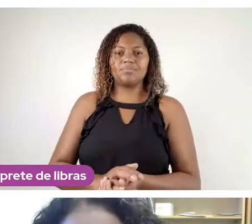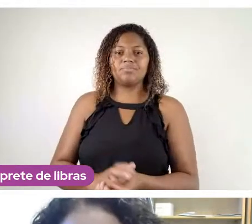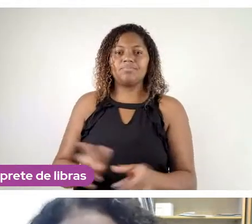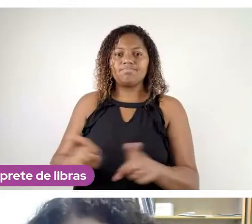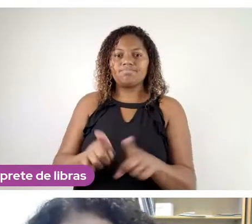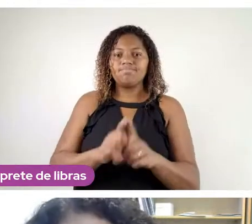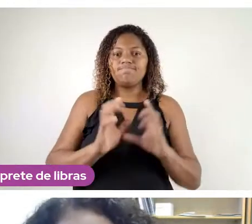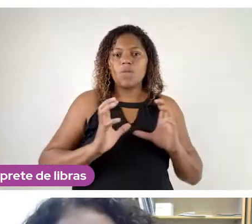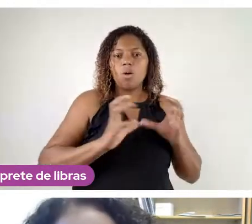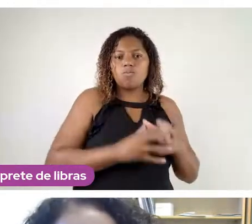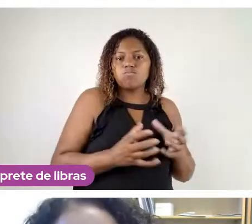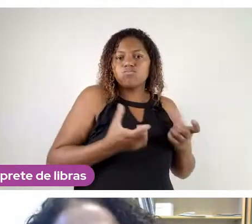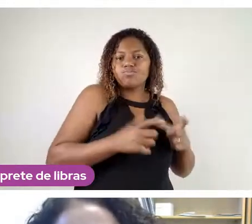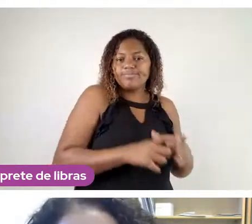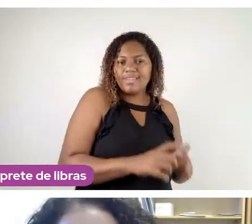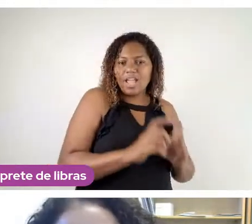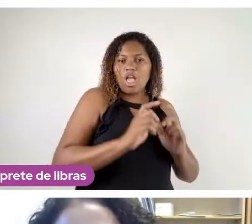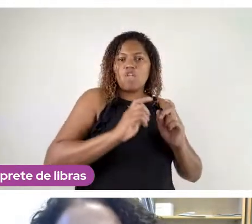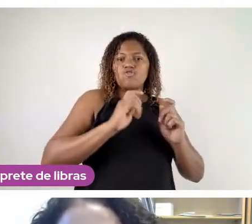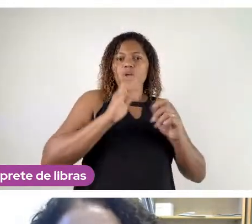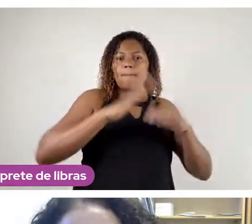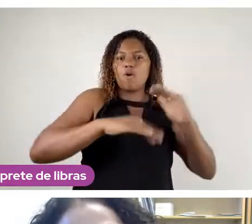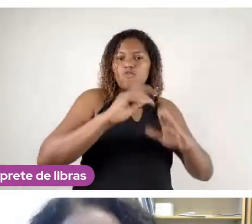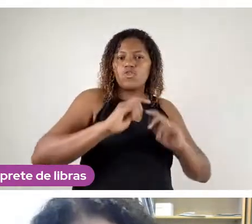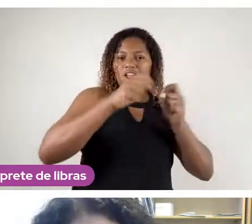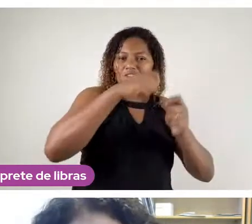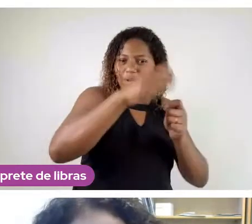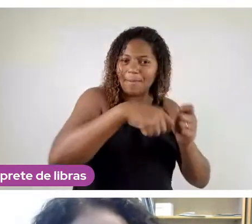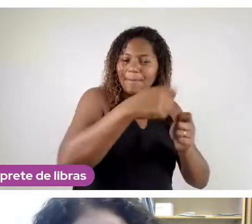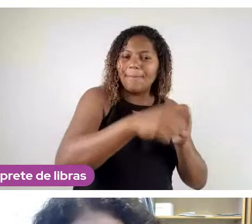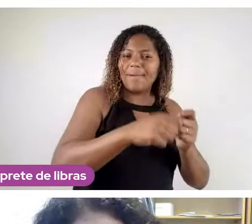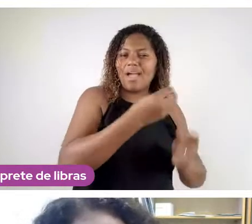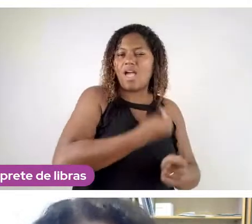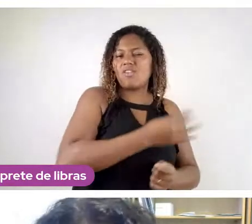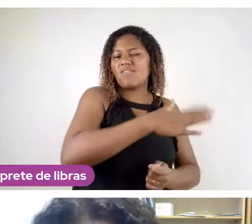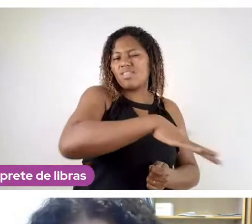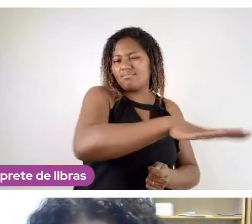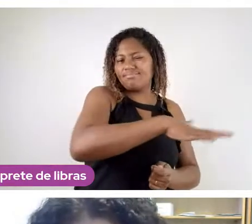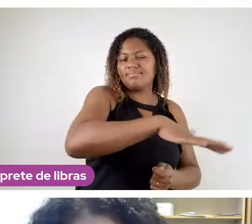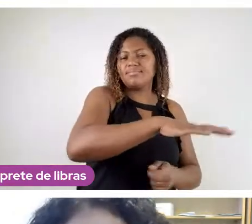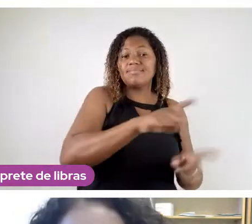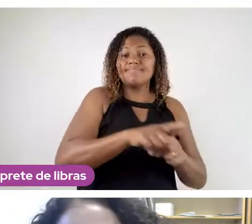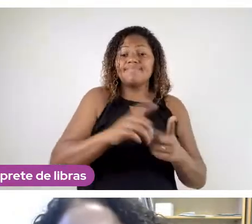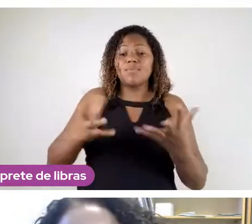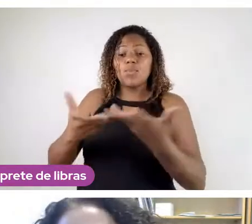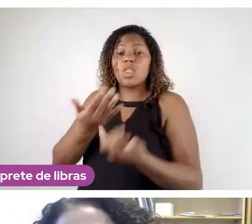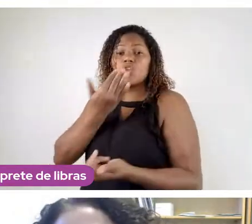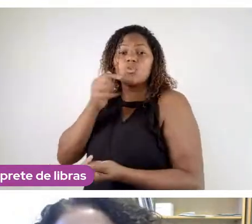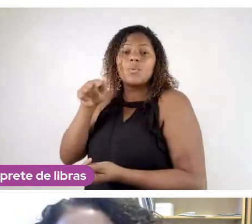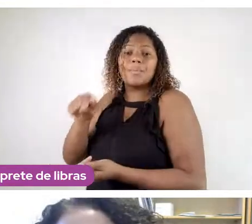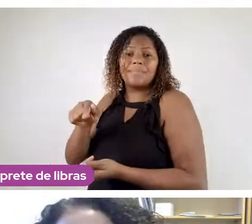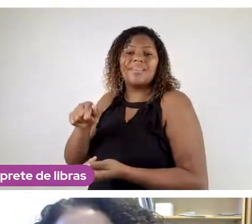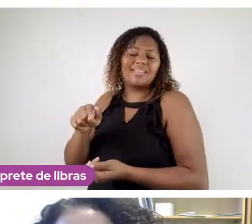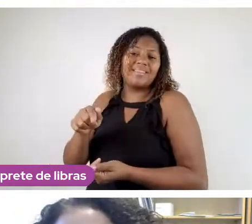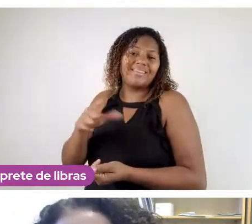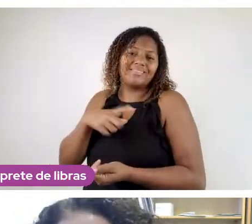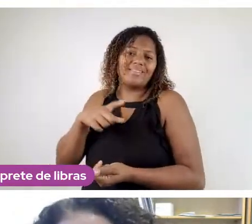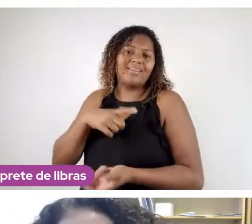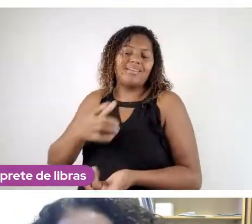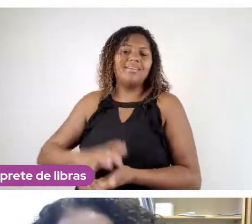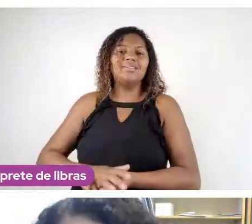afetando a qualidade de vida dessas pessoas, né? E também a qualidade da comida, né, que eles estão consumindo, né?